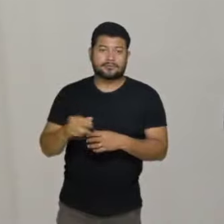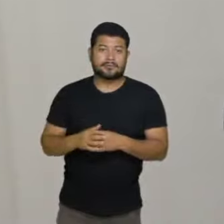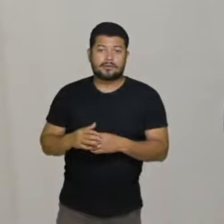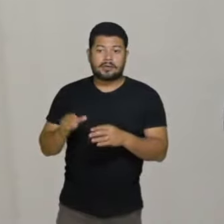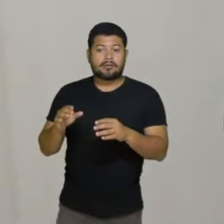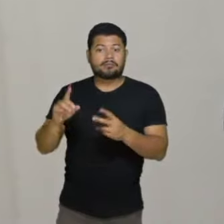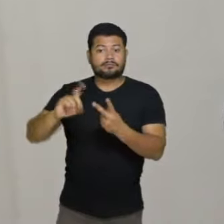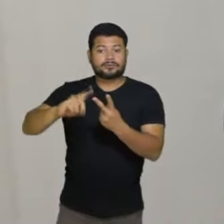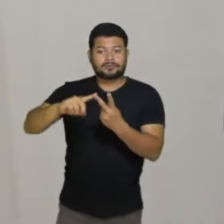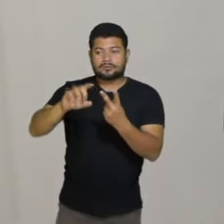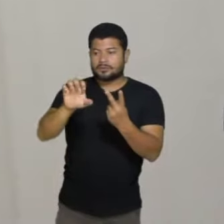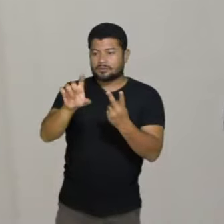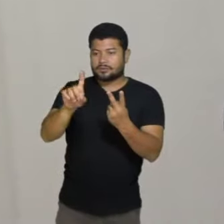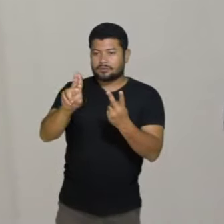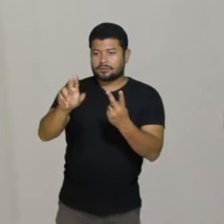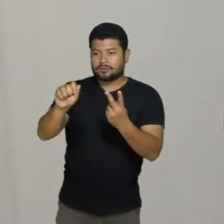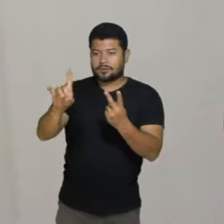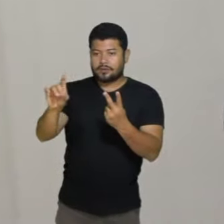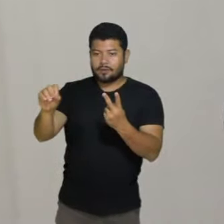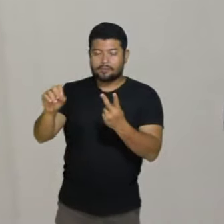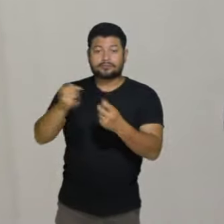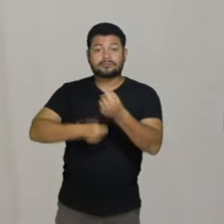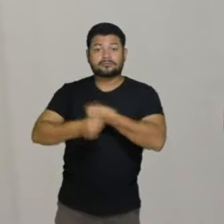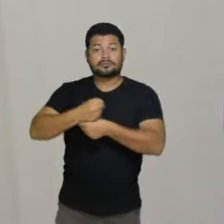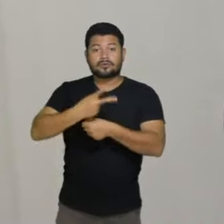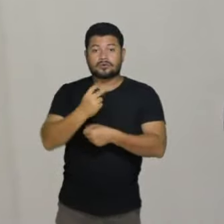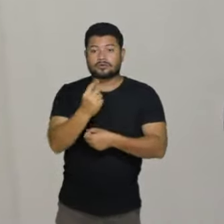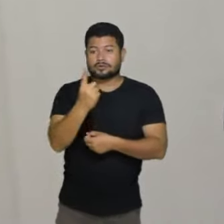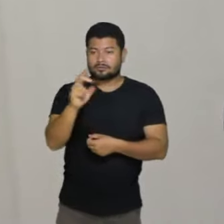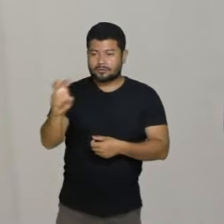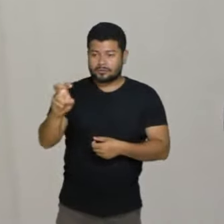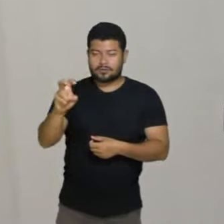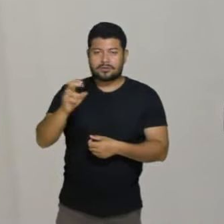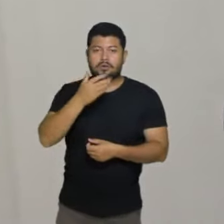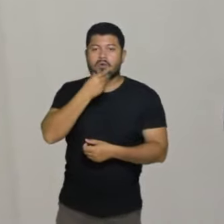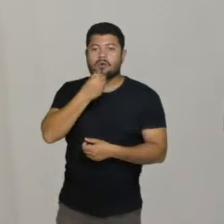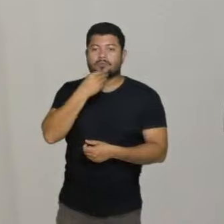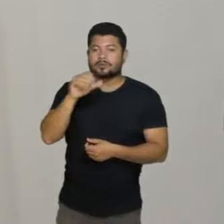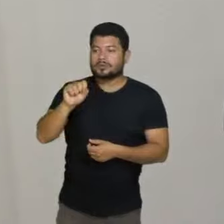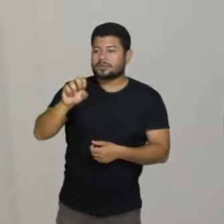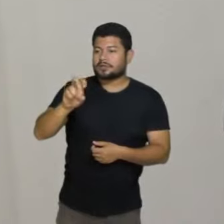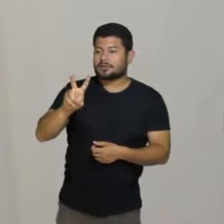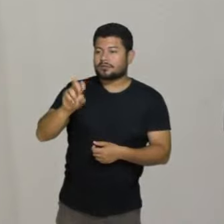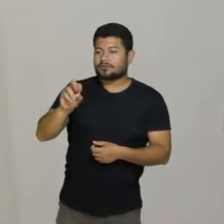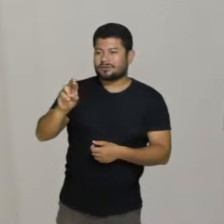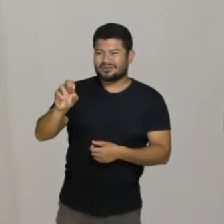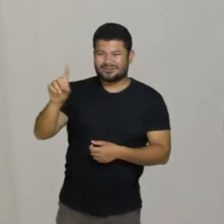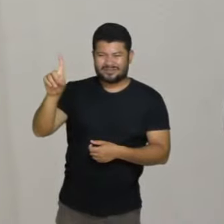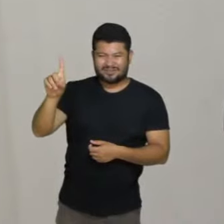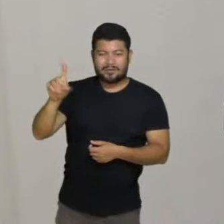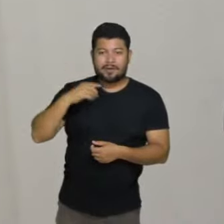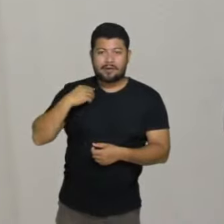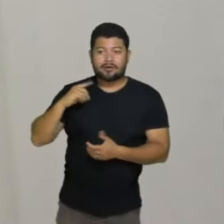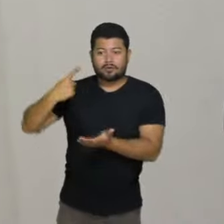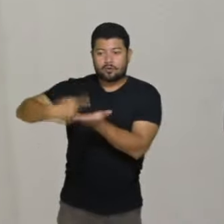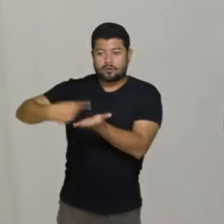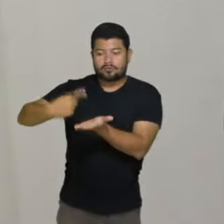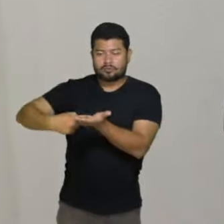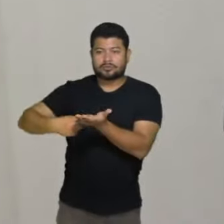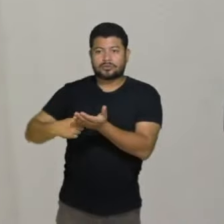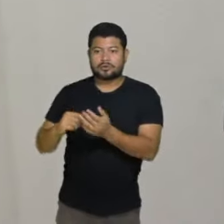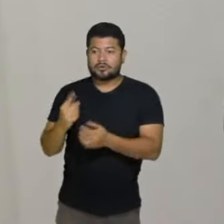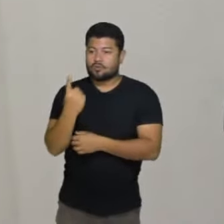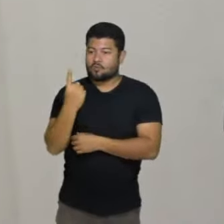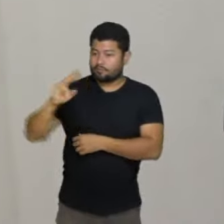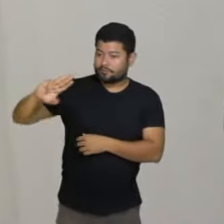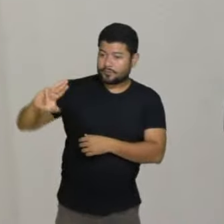de 2015, Cerveró concordou, por exemplo, em entregar 1 milhão de libras que eram